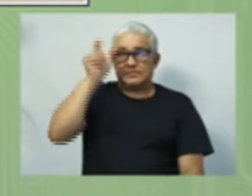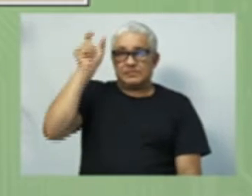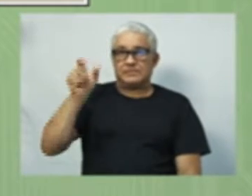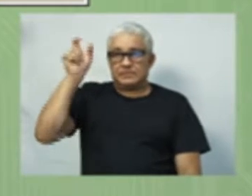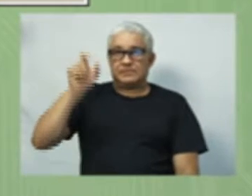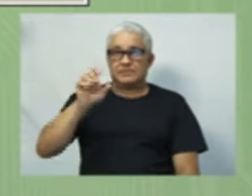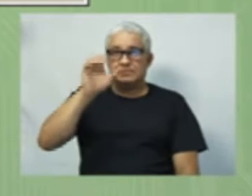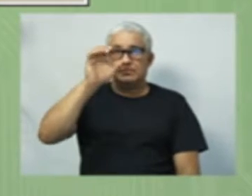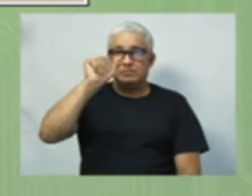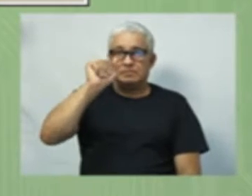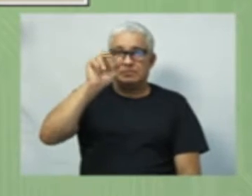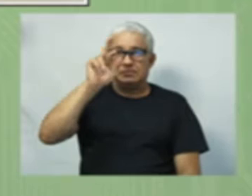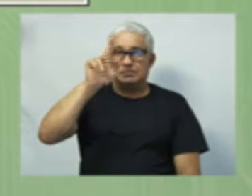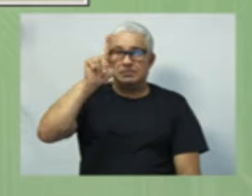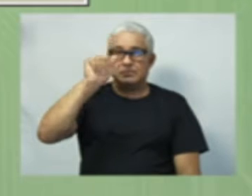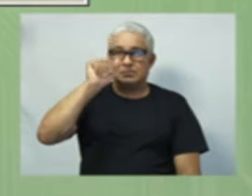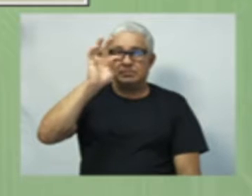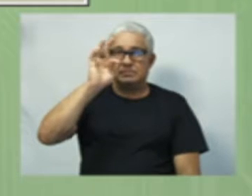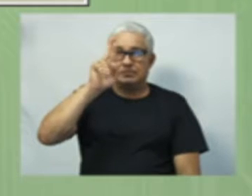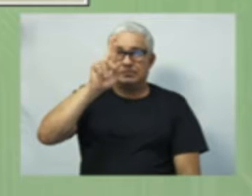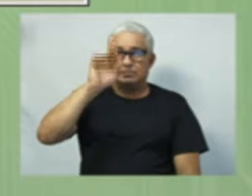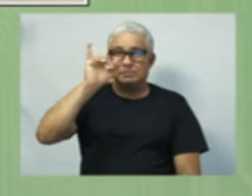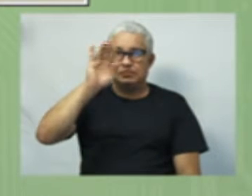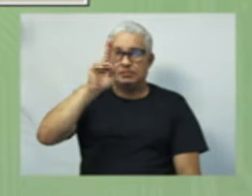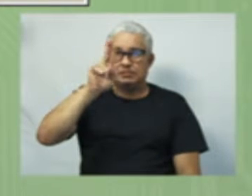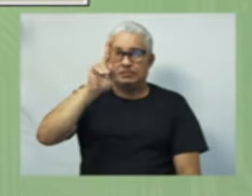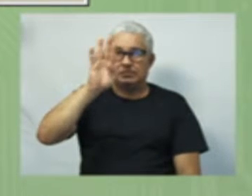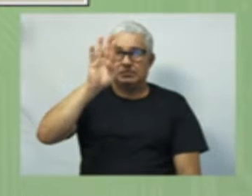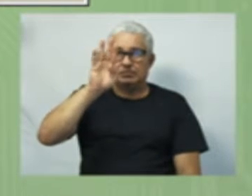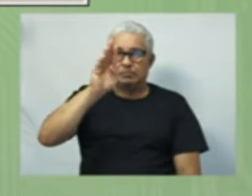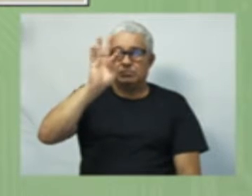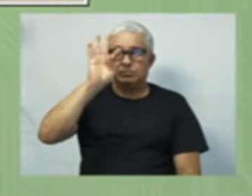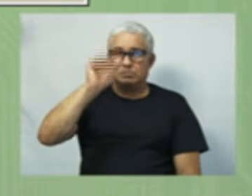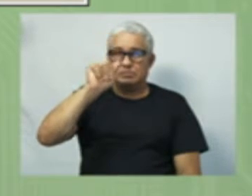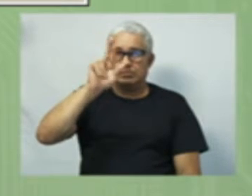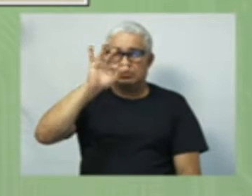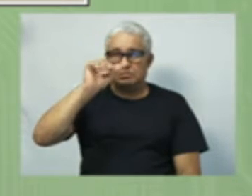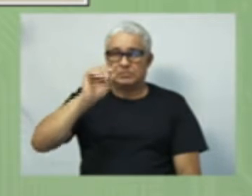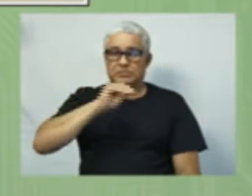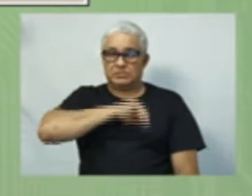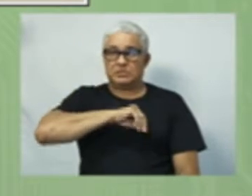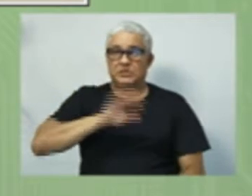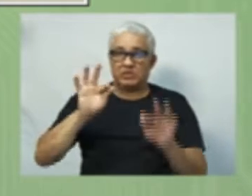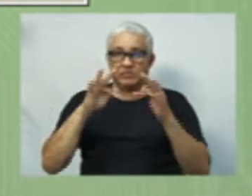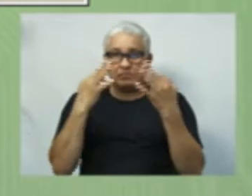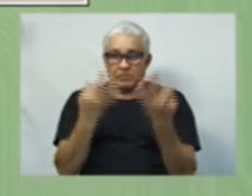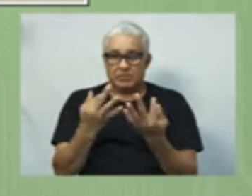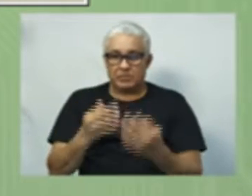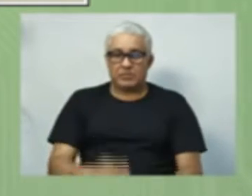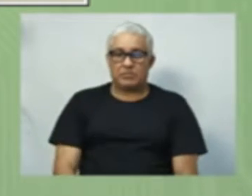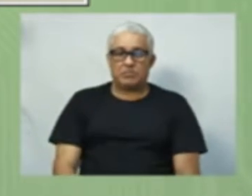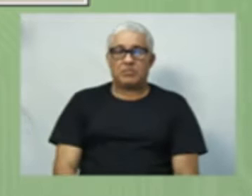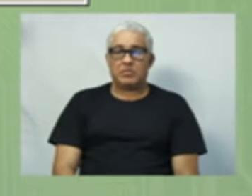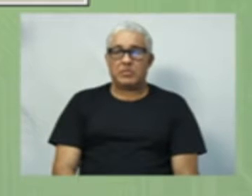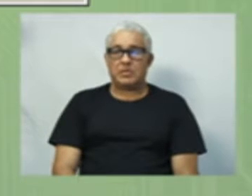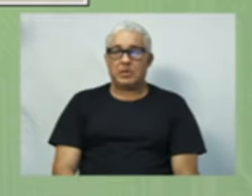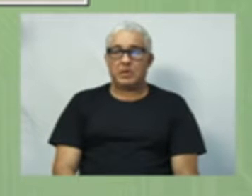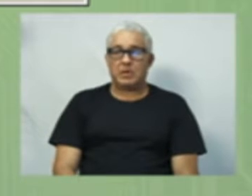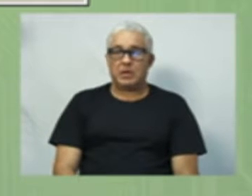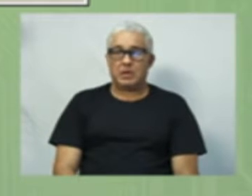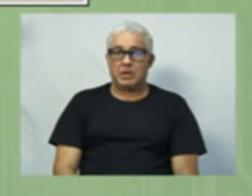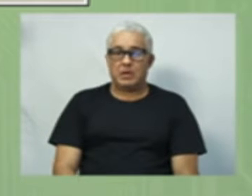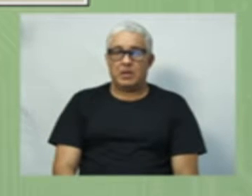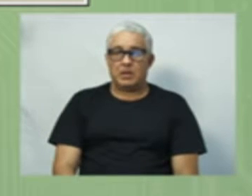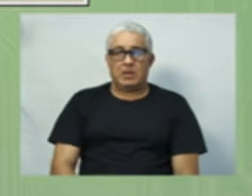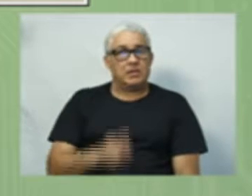tributária sobre a renda familiar em salários mínimos de ordem decrescente. Ou seja,